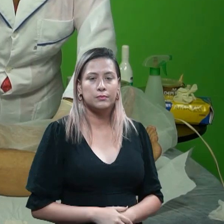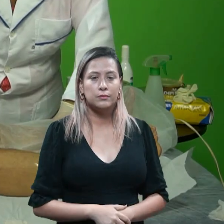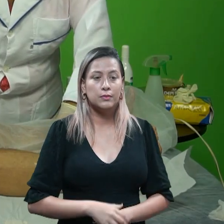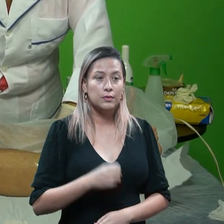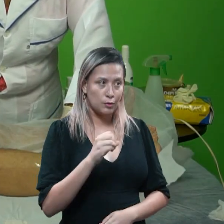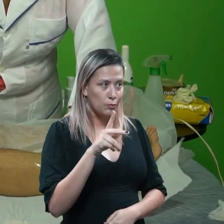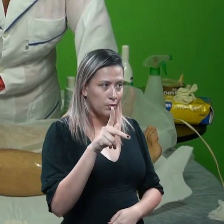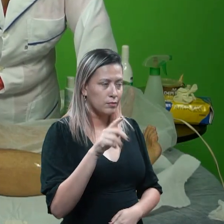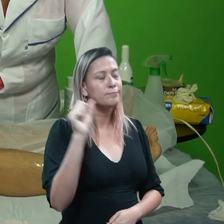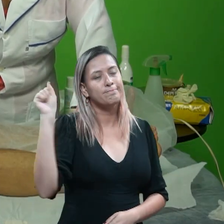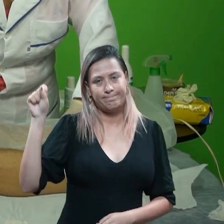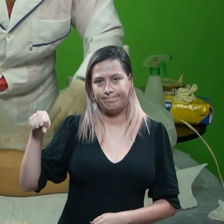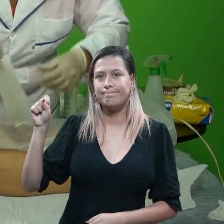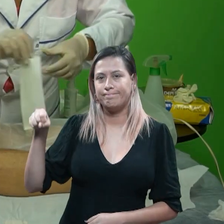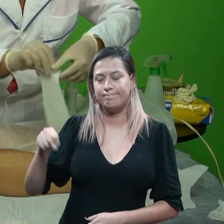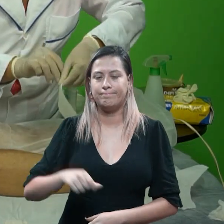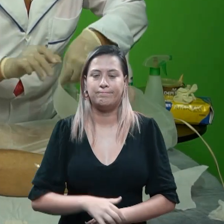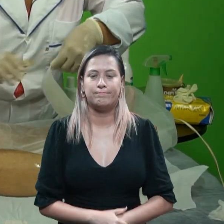ela, tá ok?